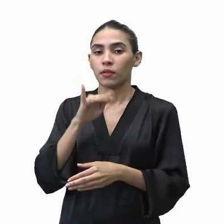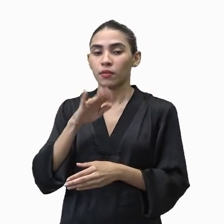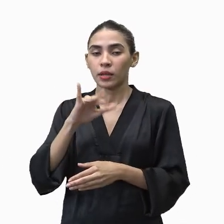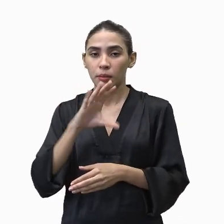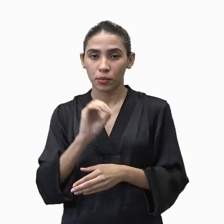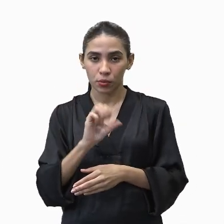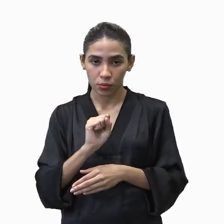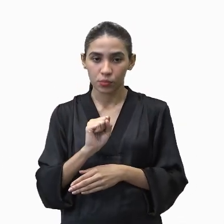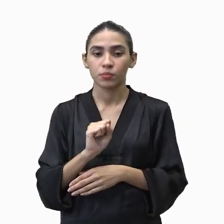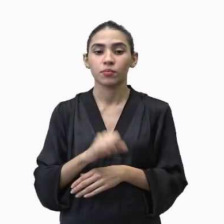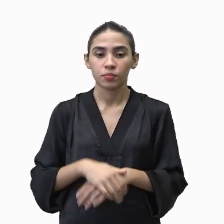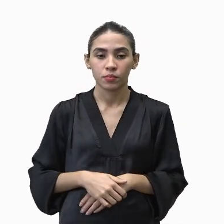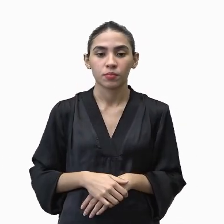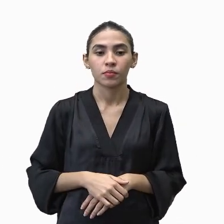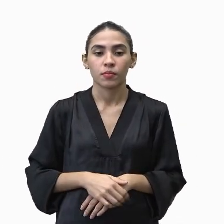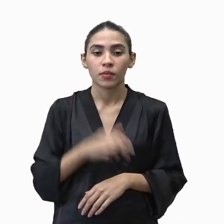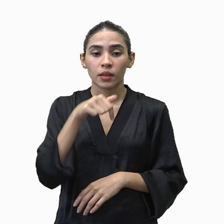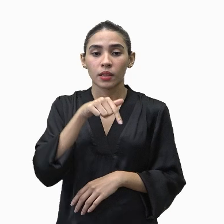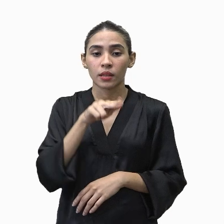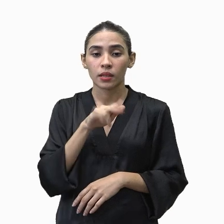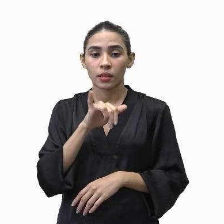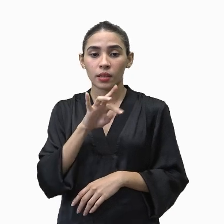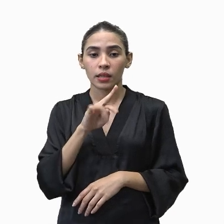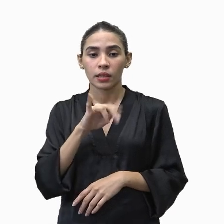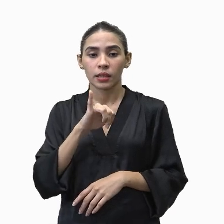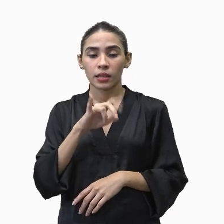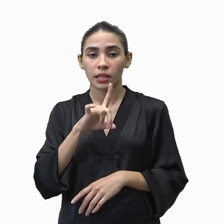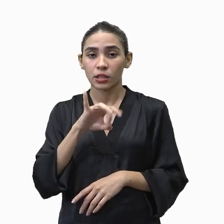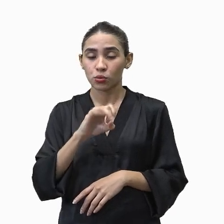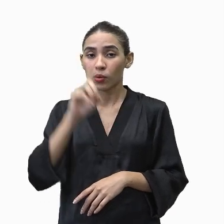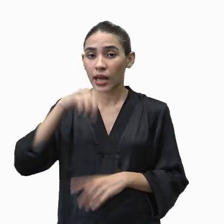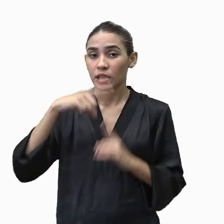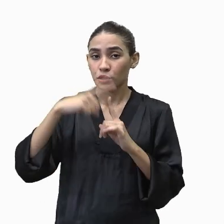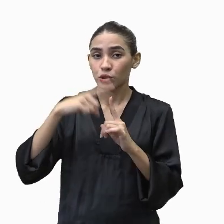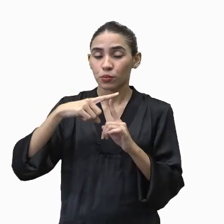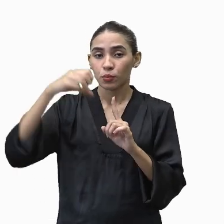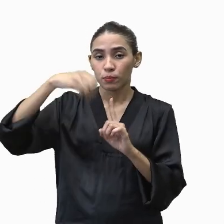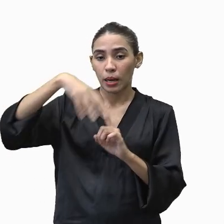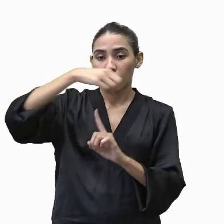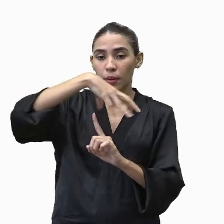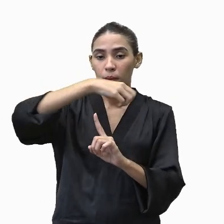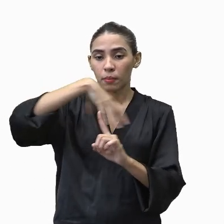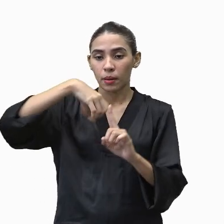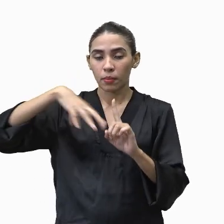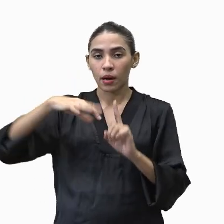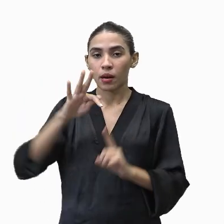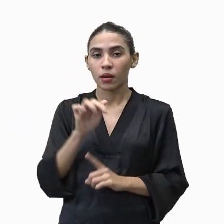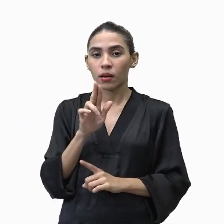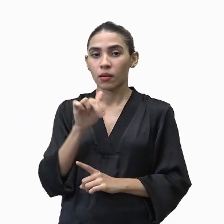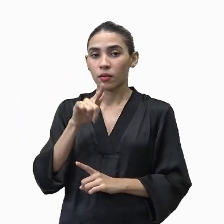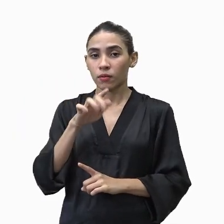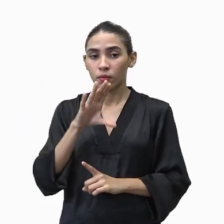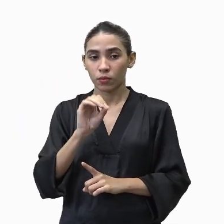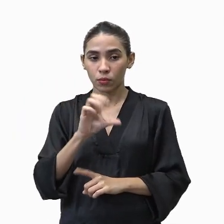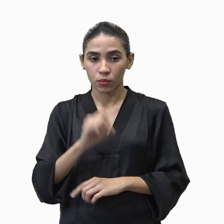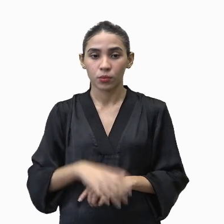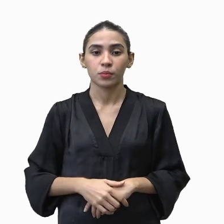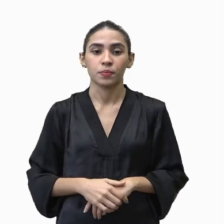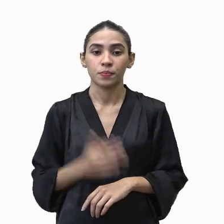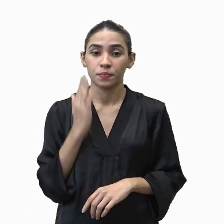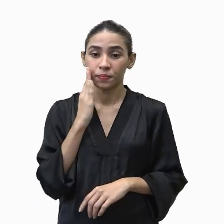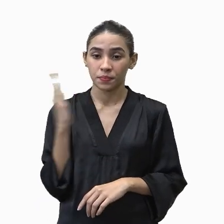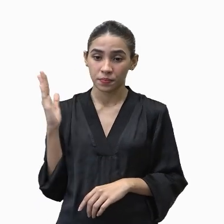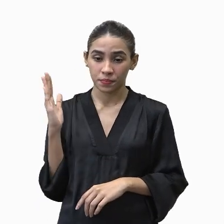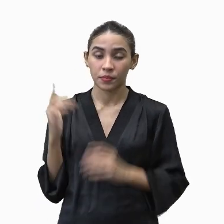Quitrídeo é um tipo de fungo, tá bom, gente? Você tem 2 tipos de fungo que vão afetar na saúde desse indivíduo. Olha só